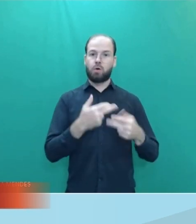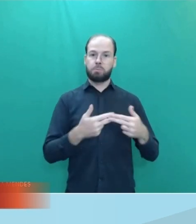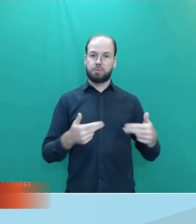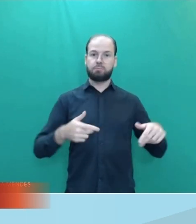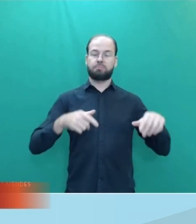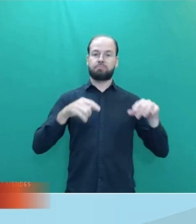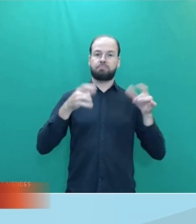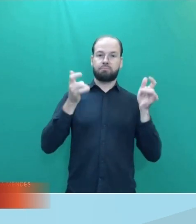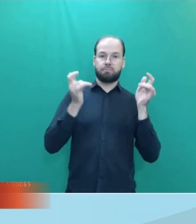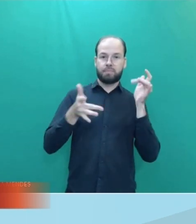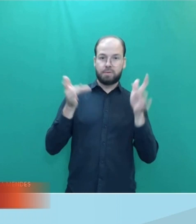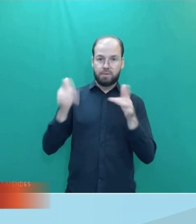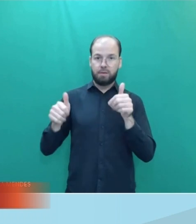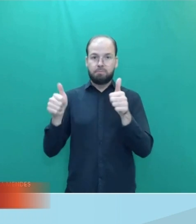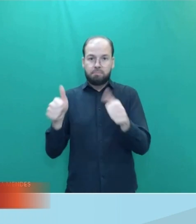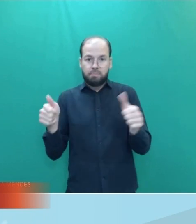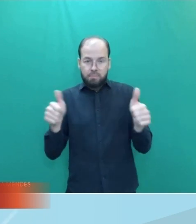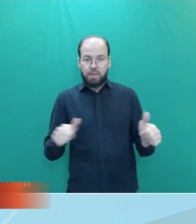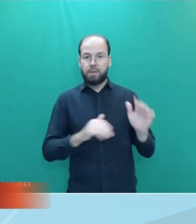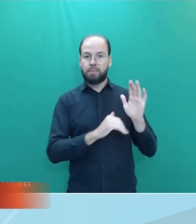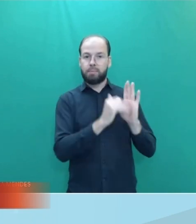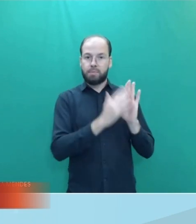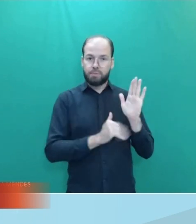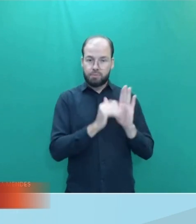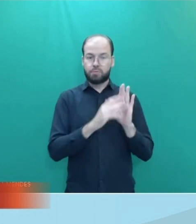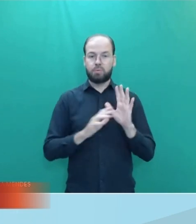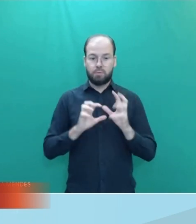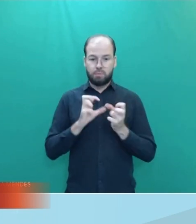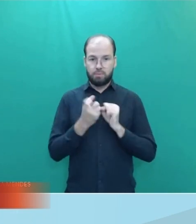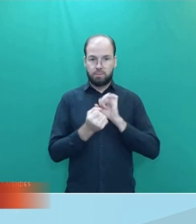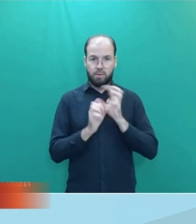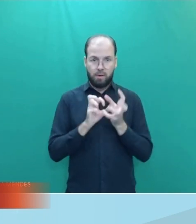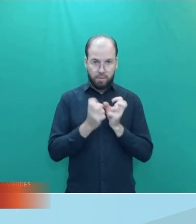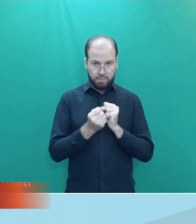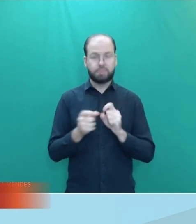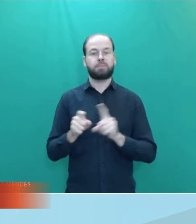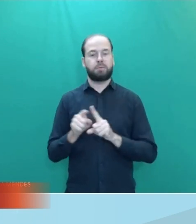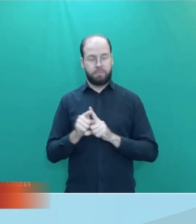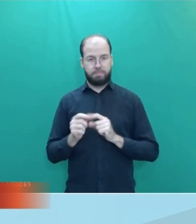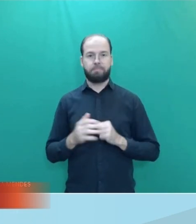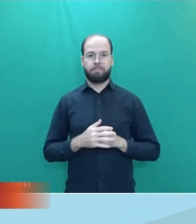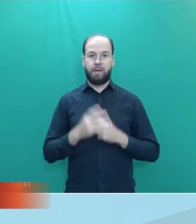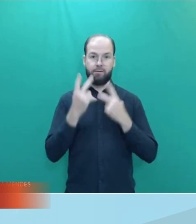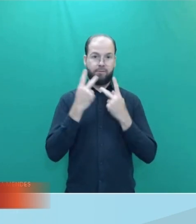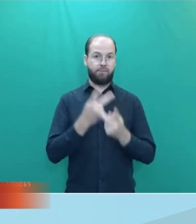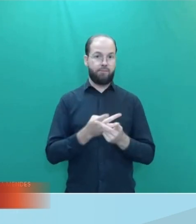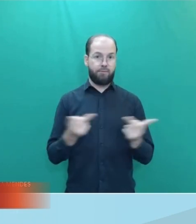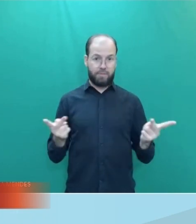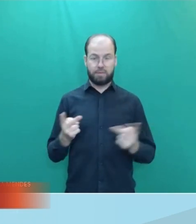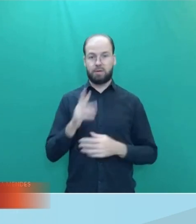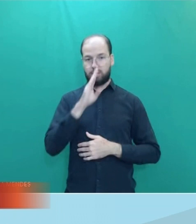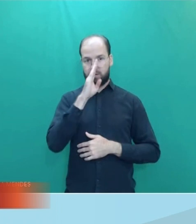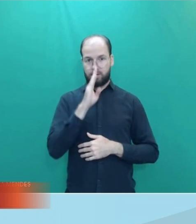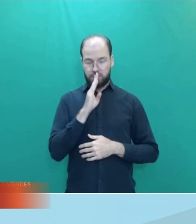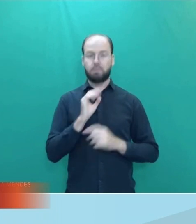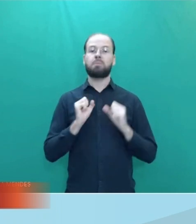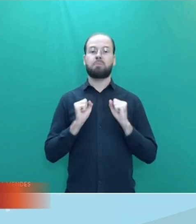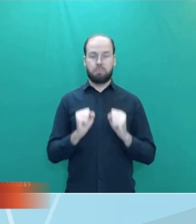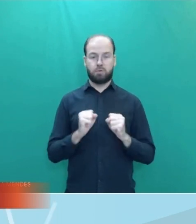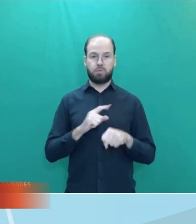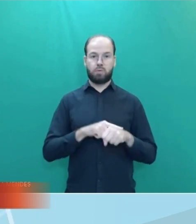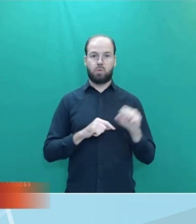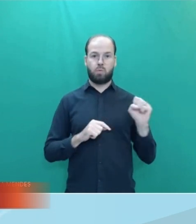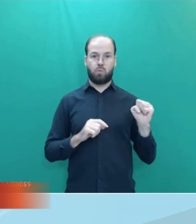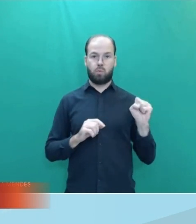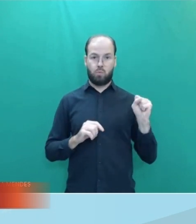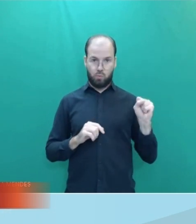instalações, desenhos, pintura em telas e também artesanato. A visitação é gratuita e pode ser feita das 8 da